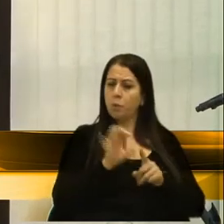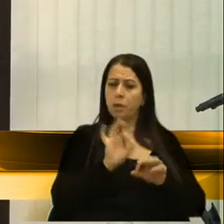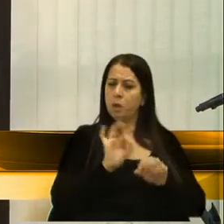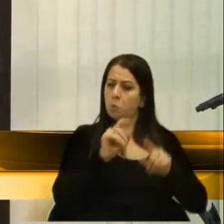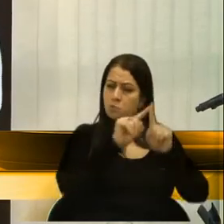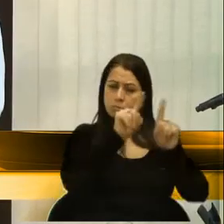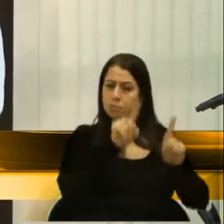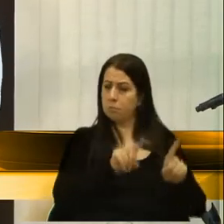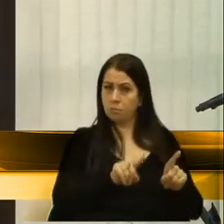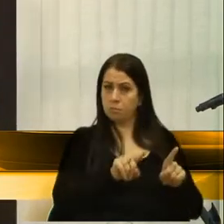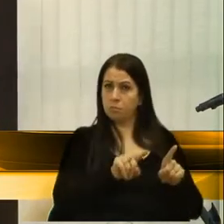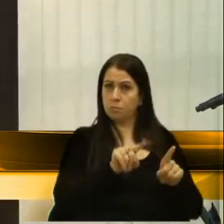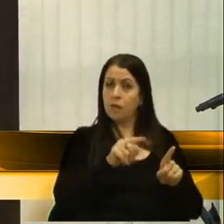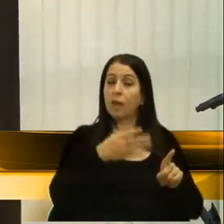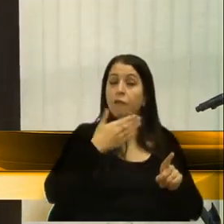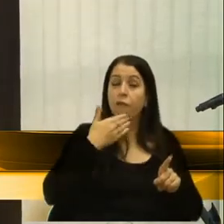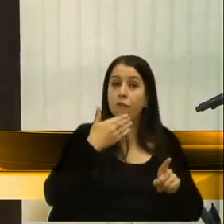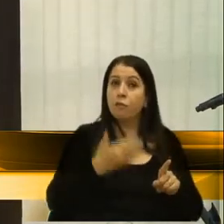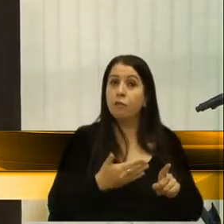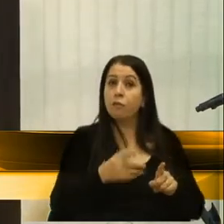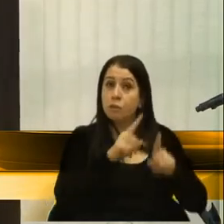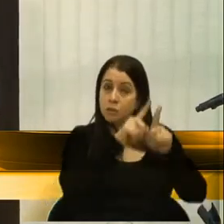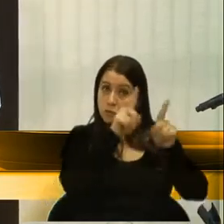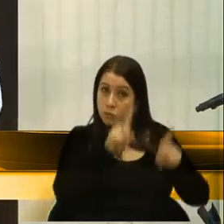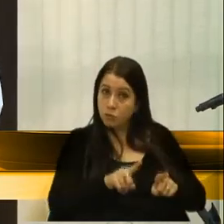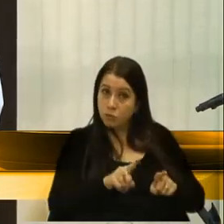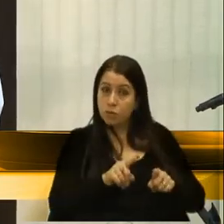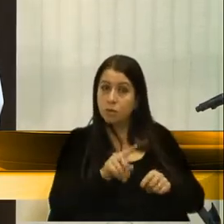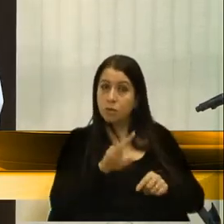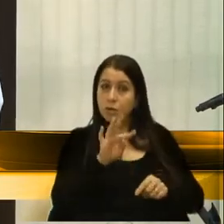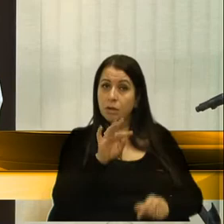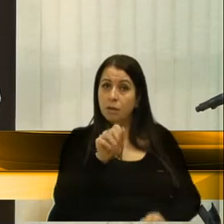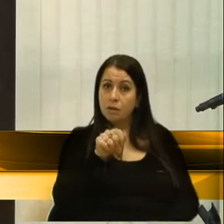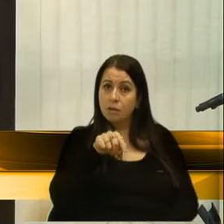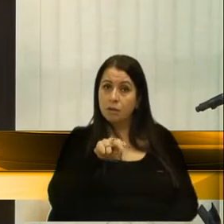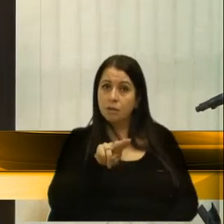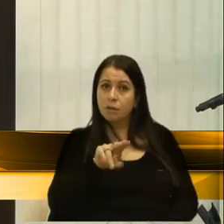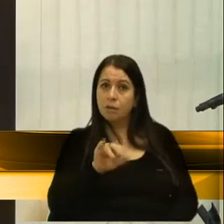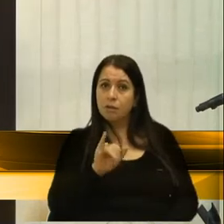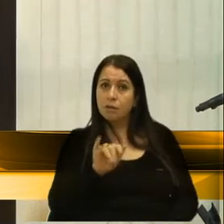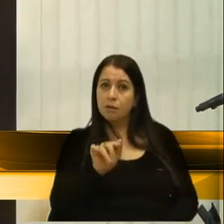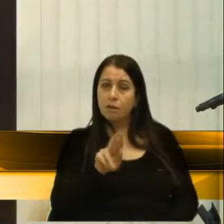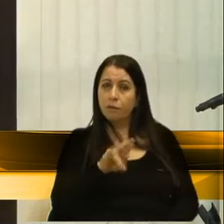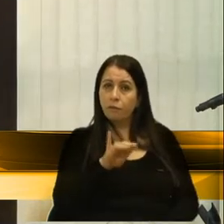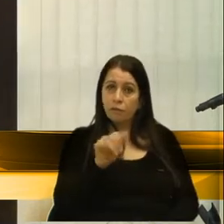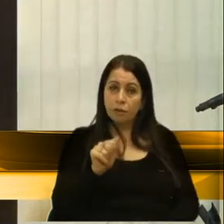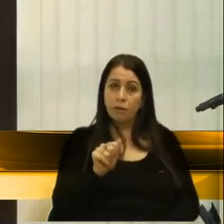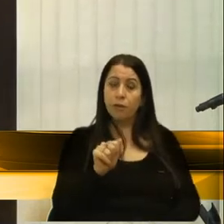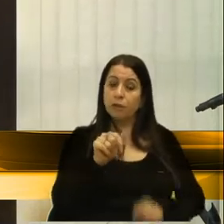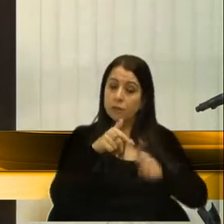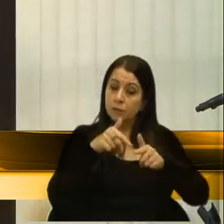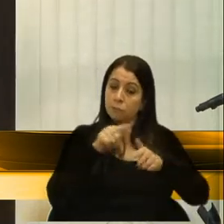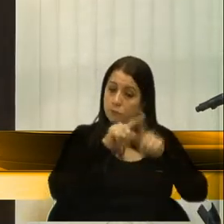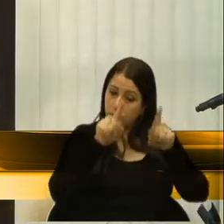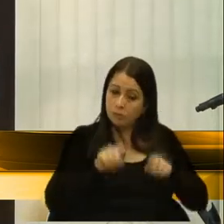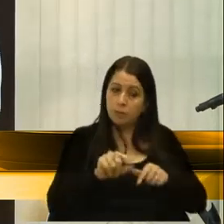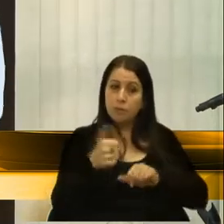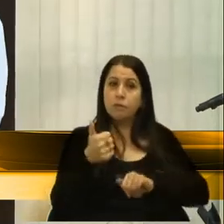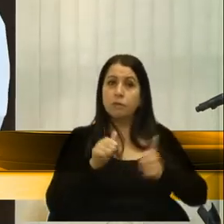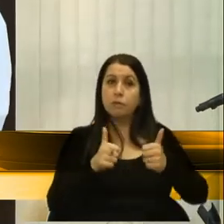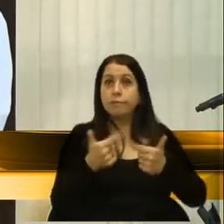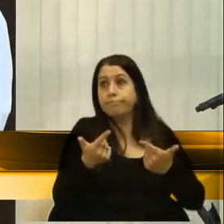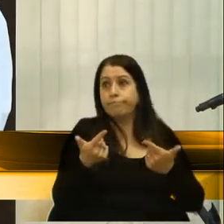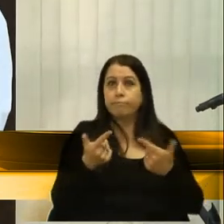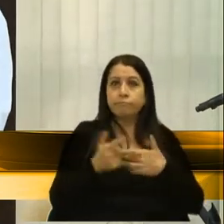servidor. Aliás, é a favor dos servidores da taquigrafia, que são servidores qualificados e que estão sem